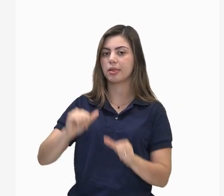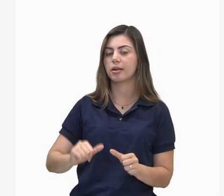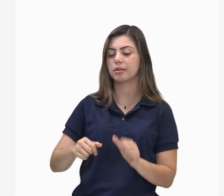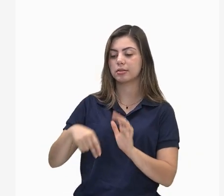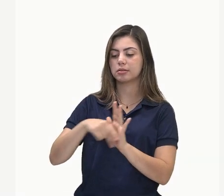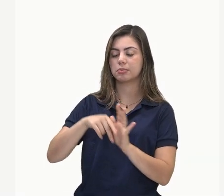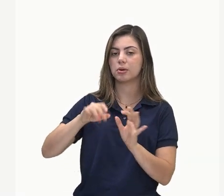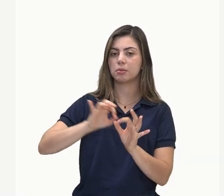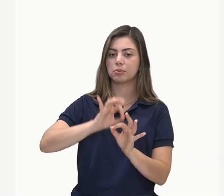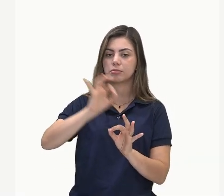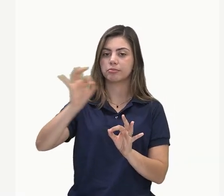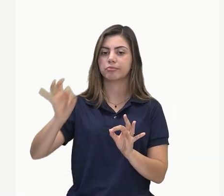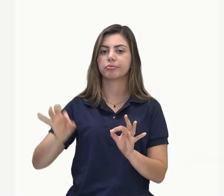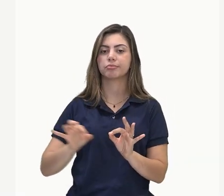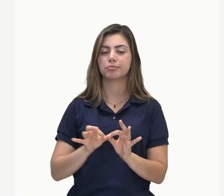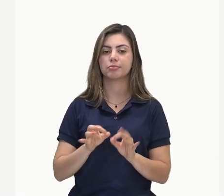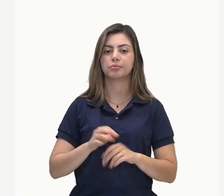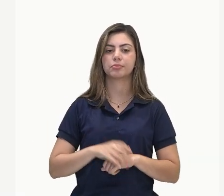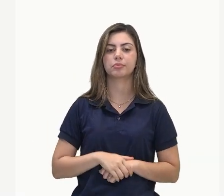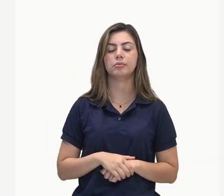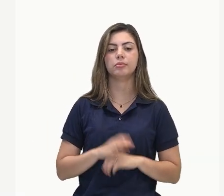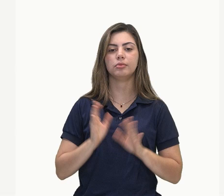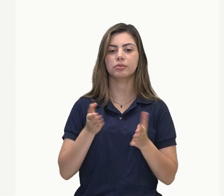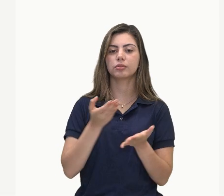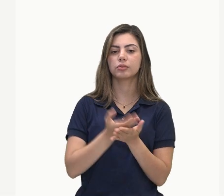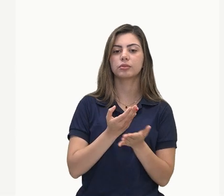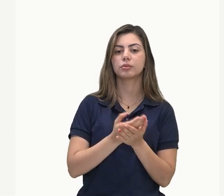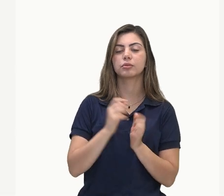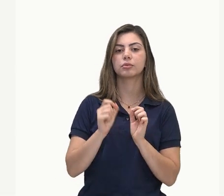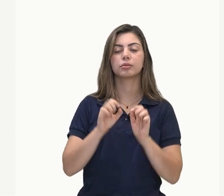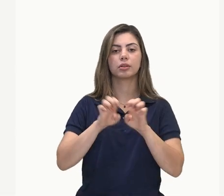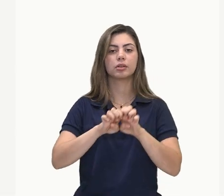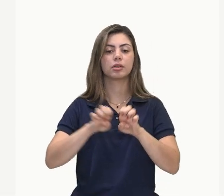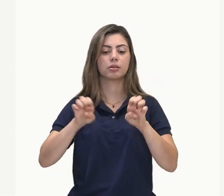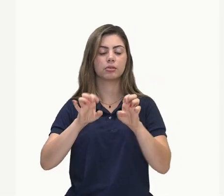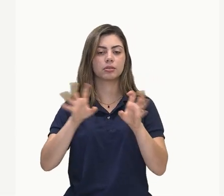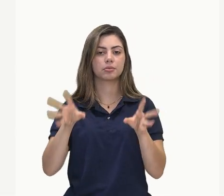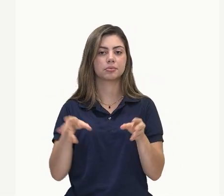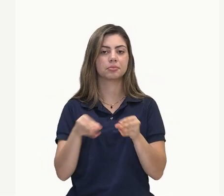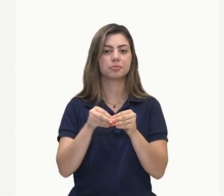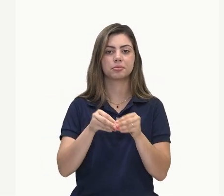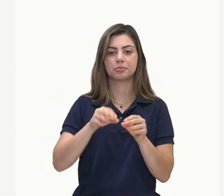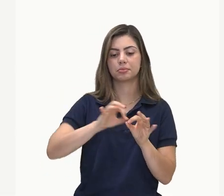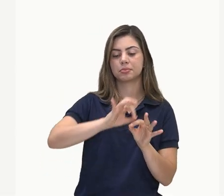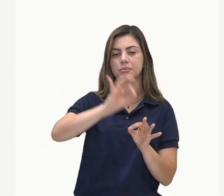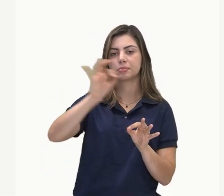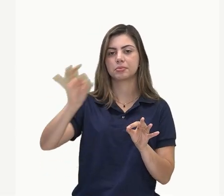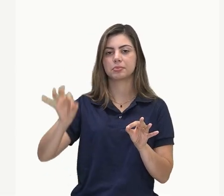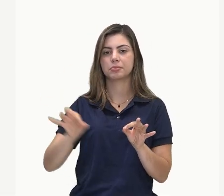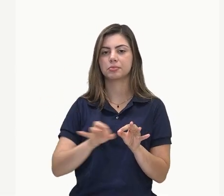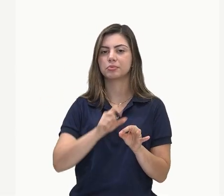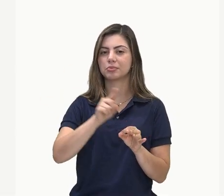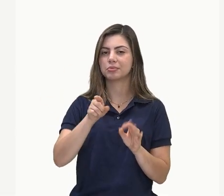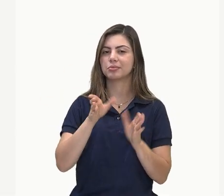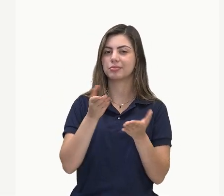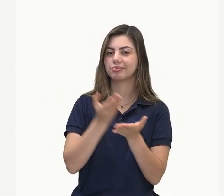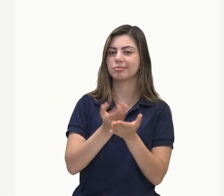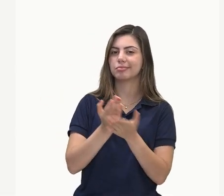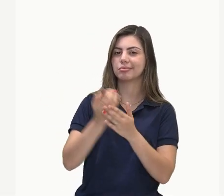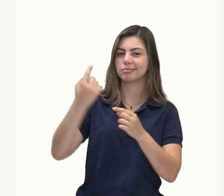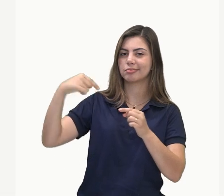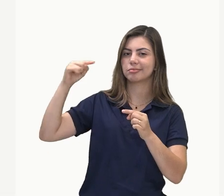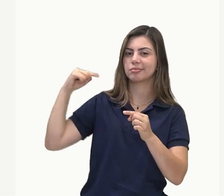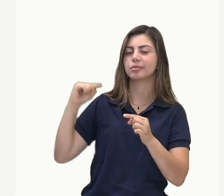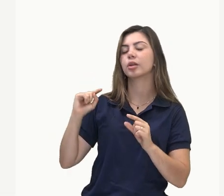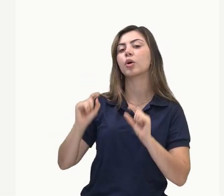né? Falando sobre a equação reduzida da circunferência. Então, vocês já viram em aulas anteriores que nós estudamos,